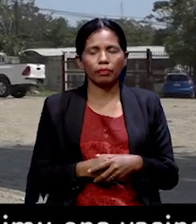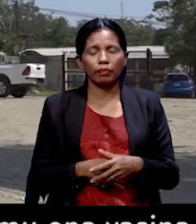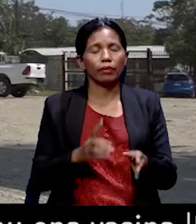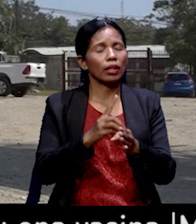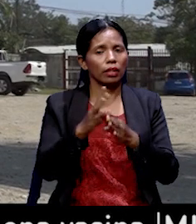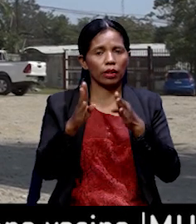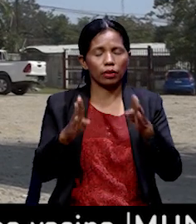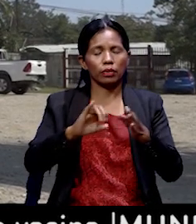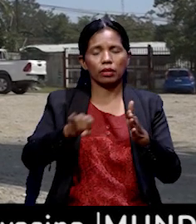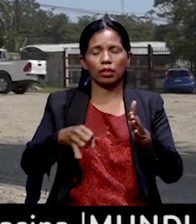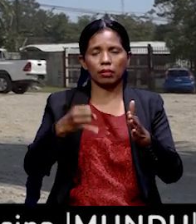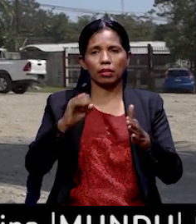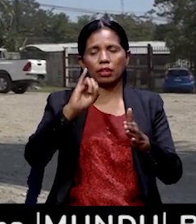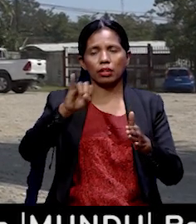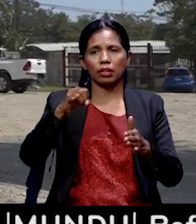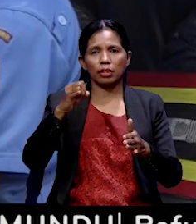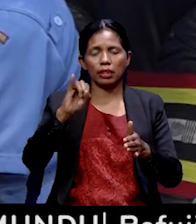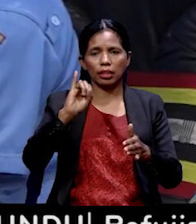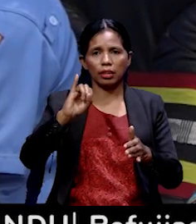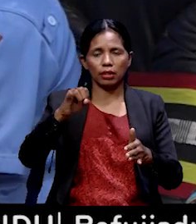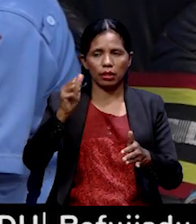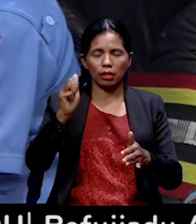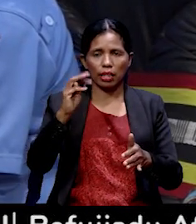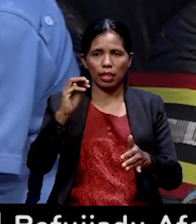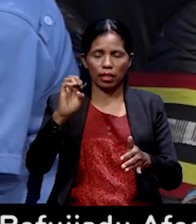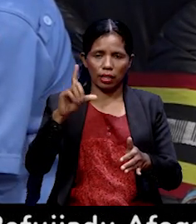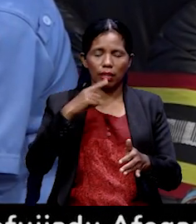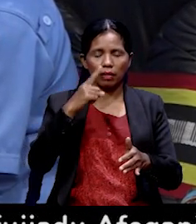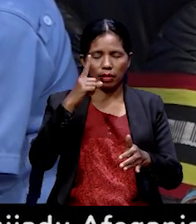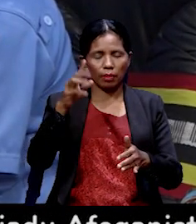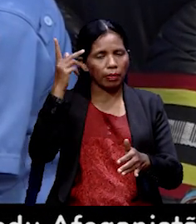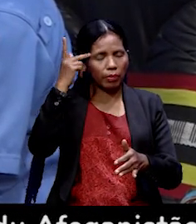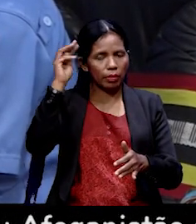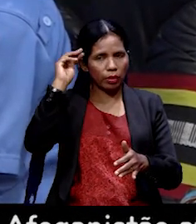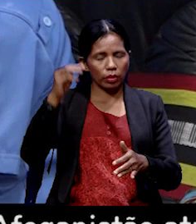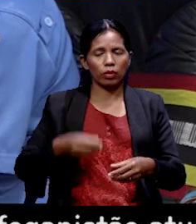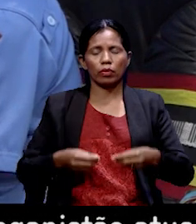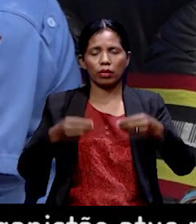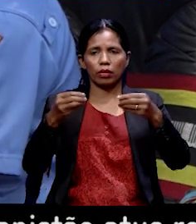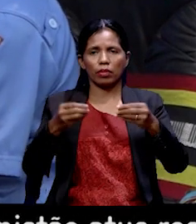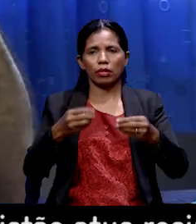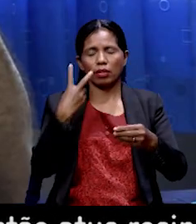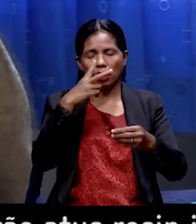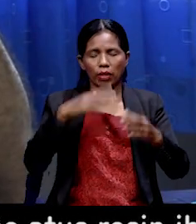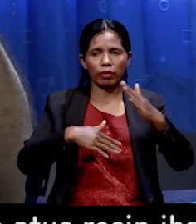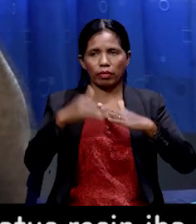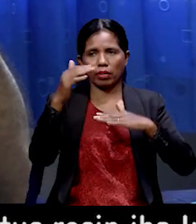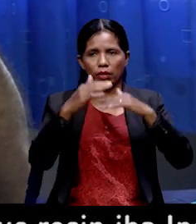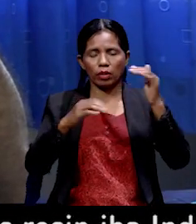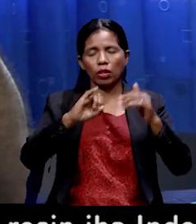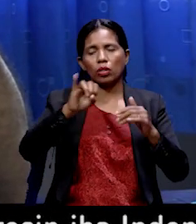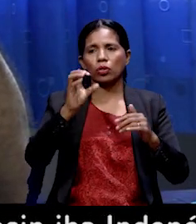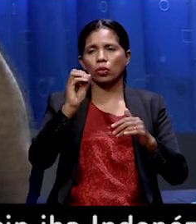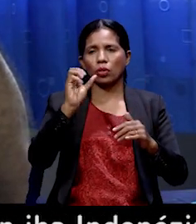Diretor-Geral Proteção Civil Ismael Babu Hateten, Primeiro-Ministro Taur Matanruak, foi na orientação para Vice-Primeiro-Ministro Assunto Infraestrutura, José Reis,